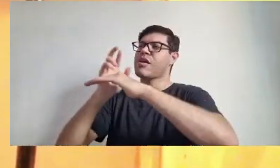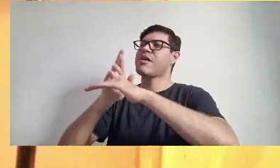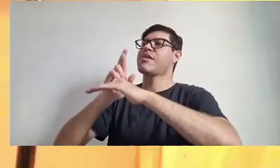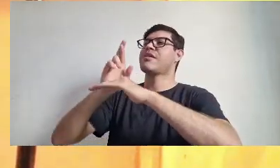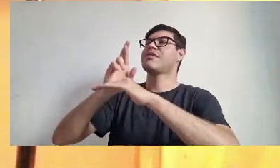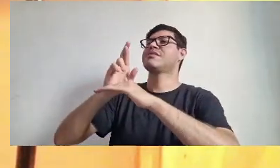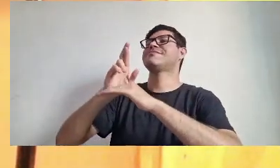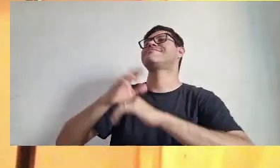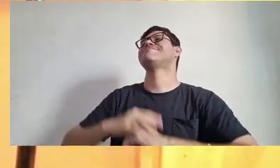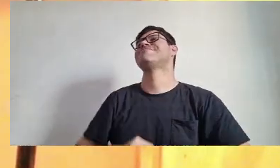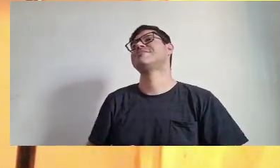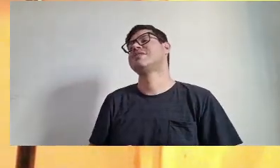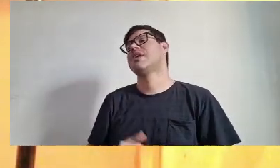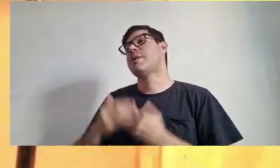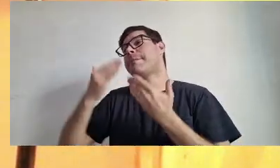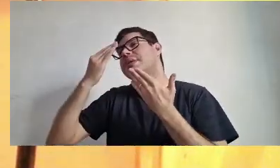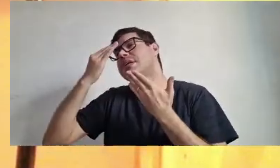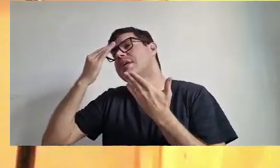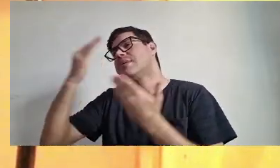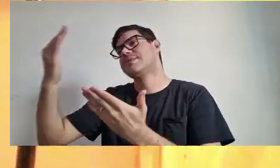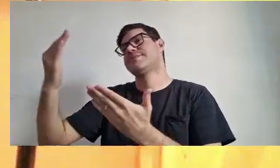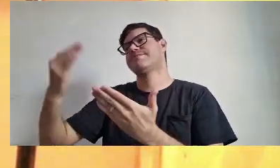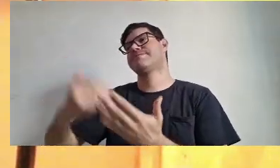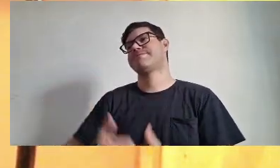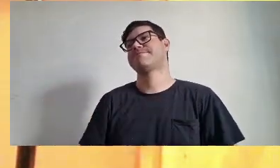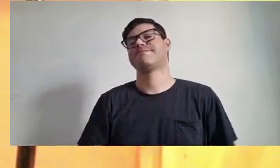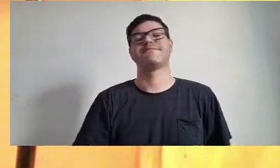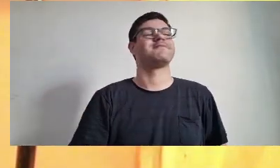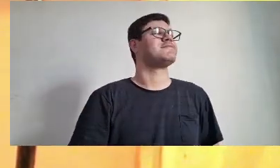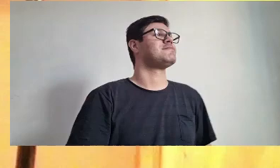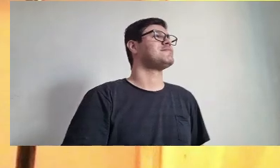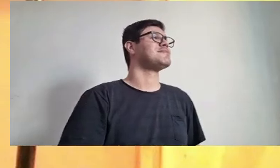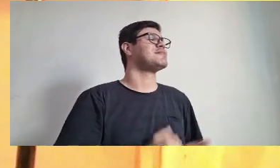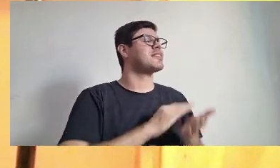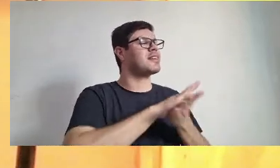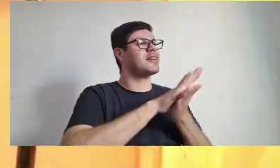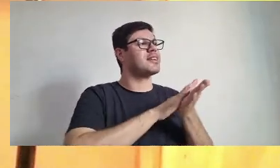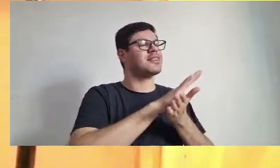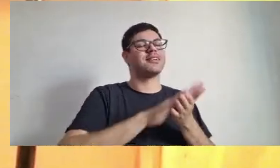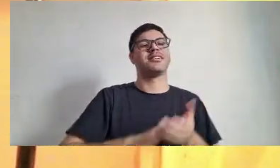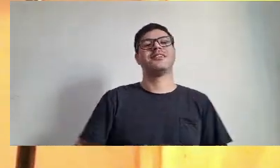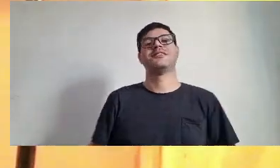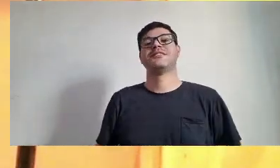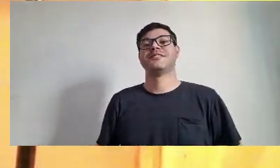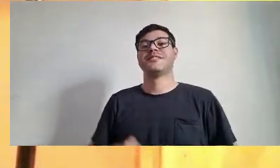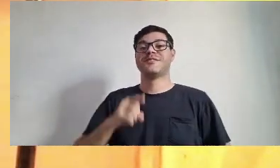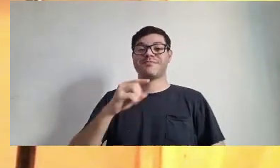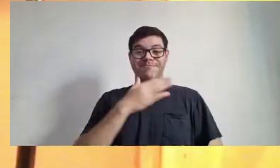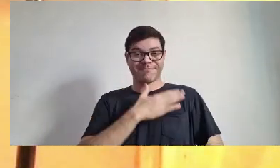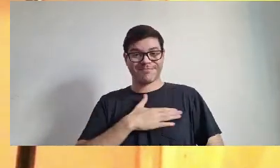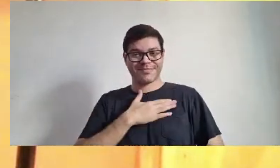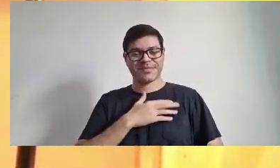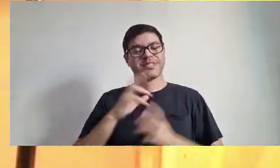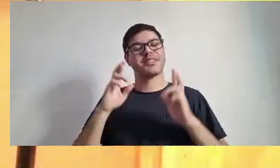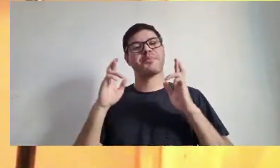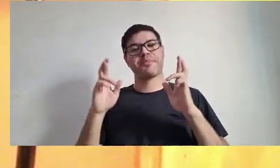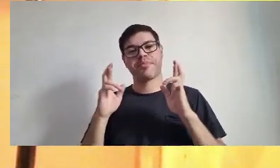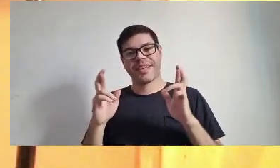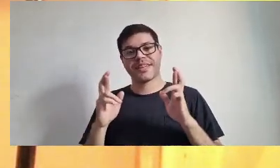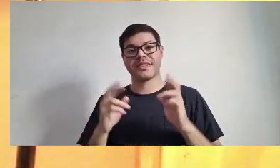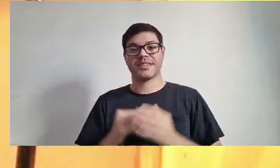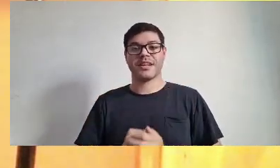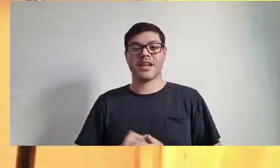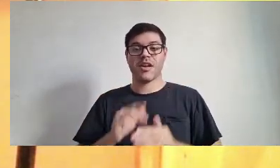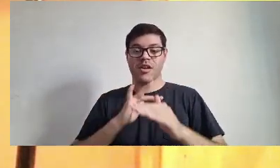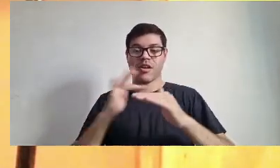esteve aqui conosco. Nosso muito obrigado. Por nada. E você, amigo internauta, espero que tenha gostado e que acompanhe